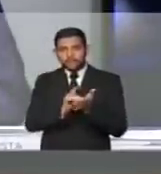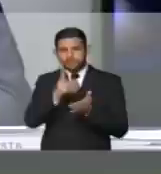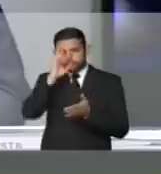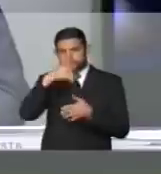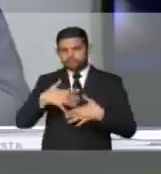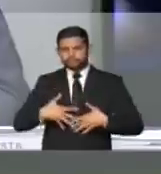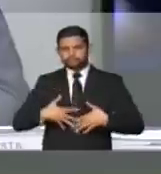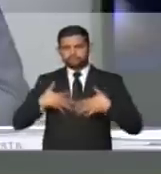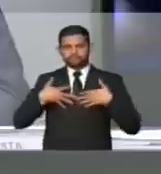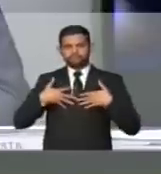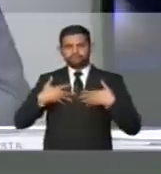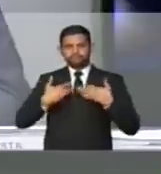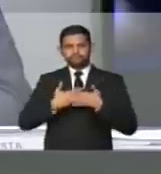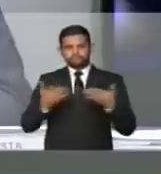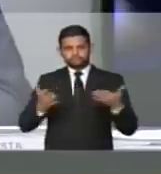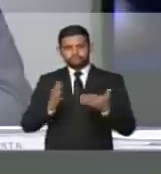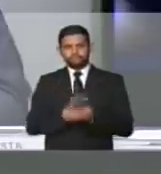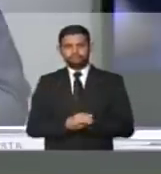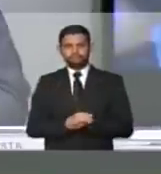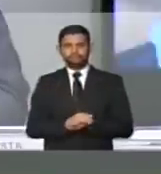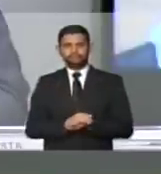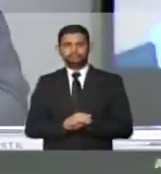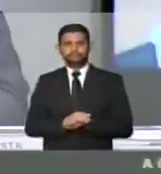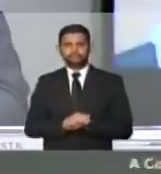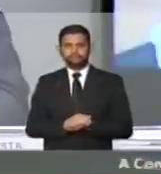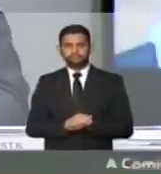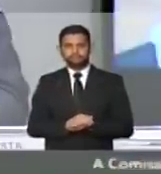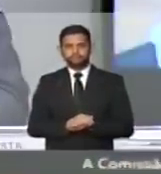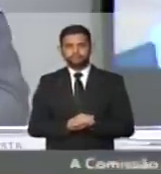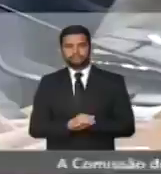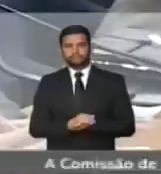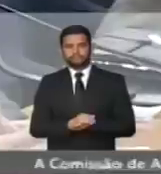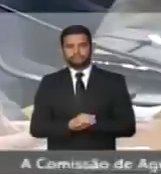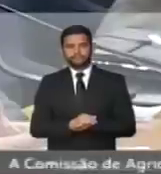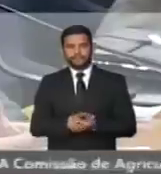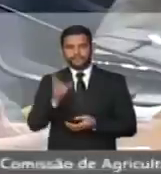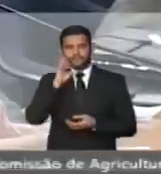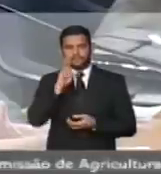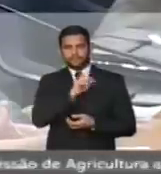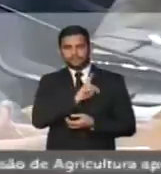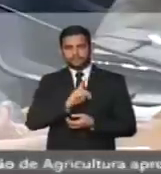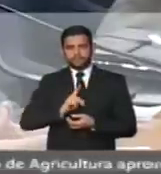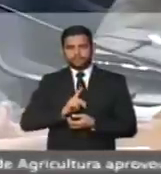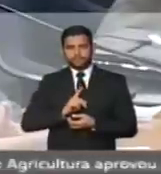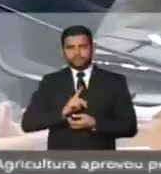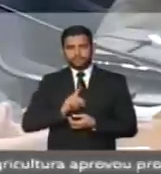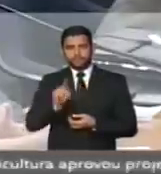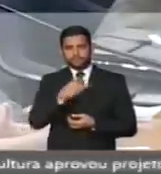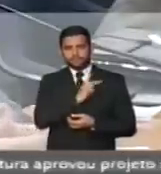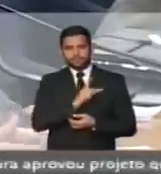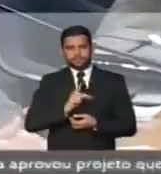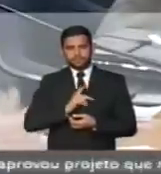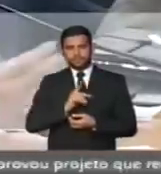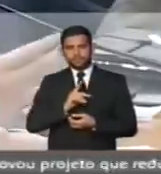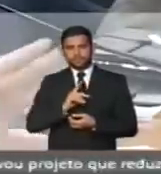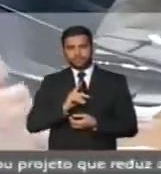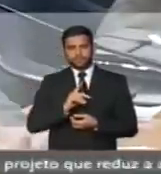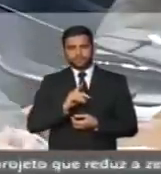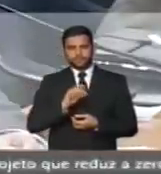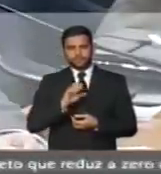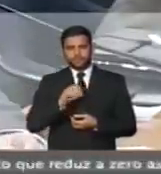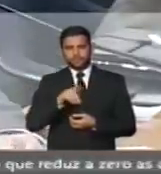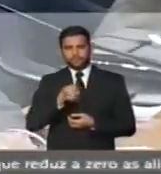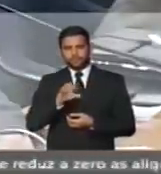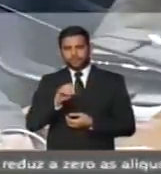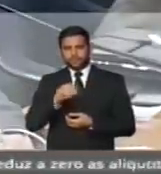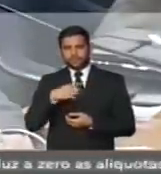orgulhosos. O senhor ex-presidente da empreiteira Camargo Correia esteve sentado